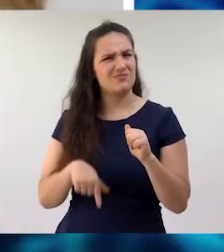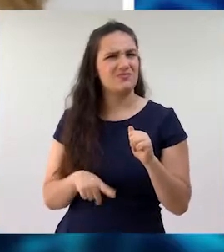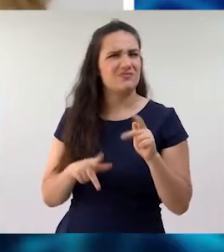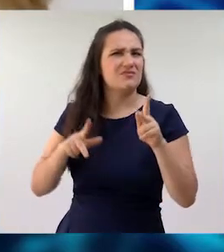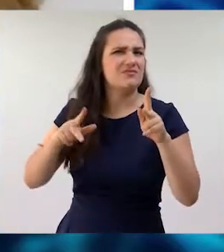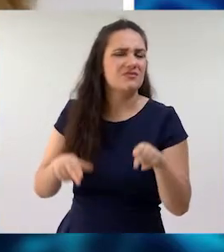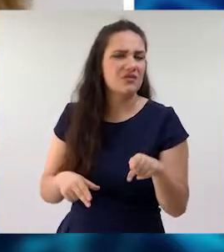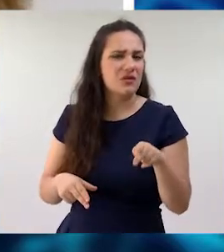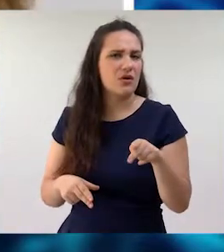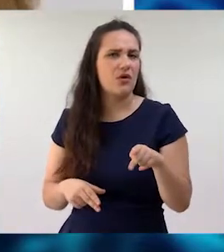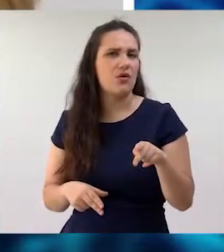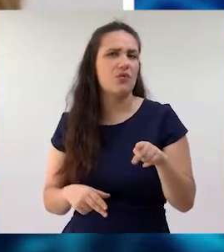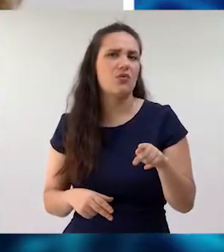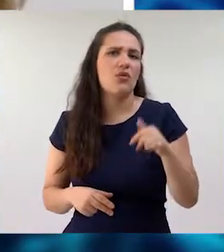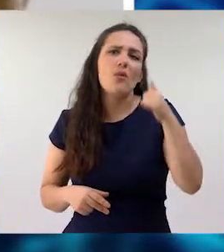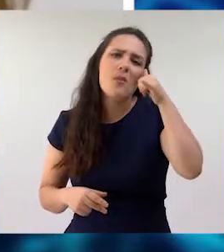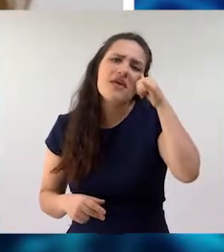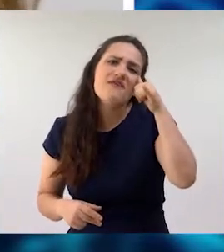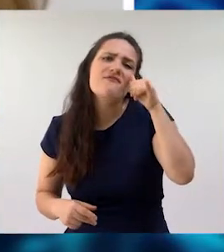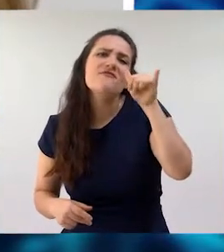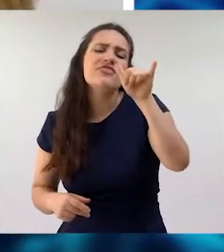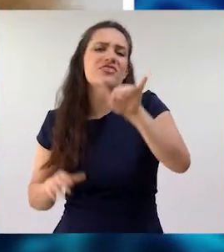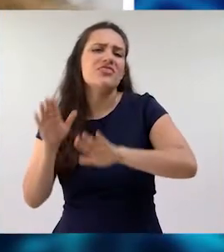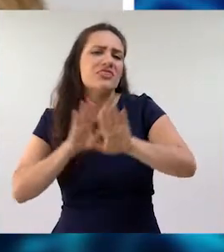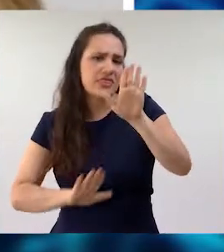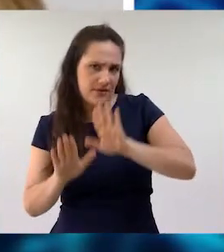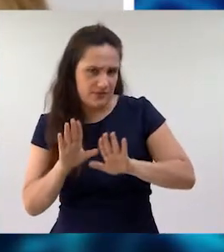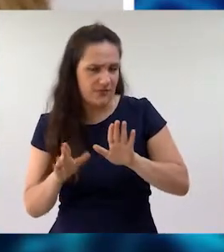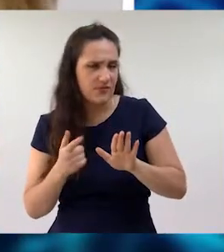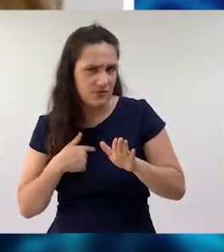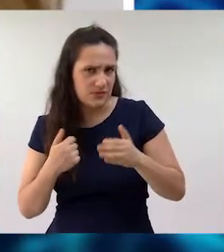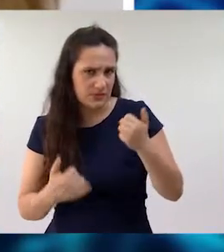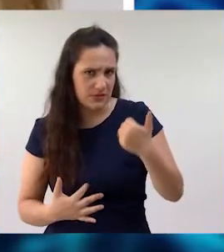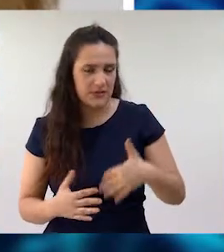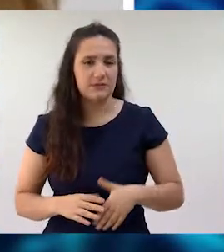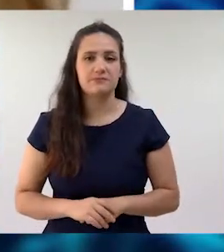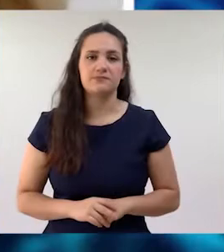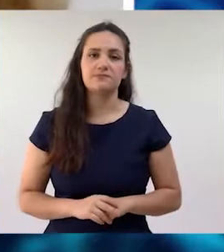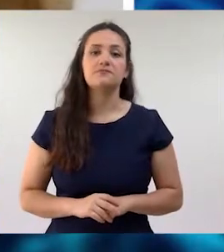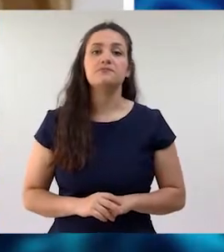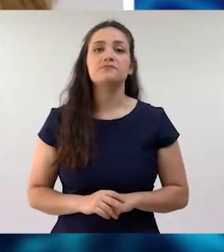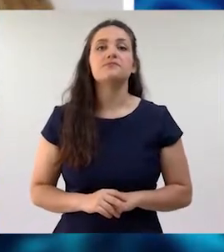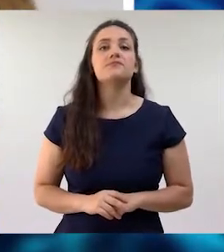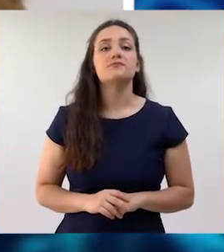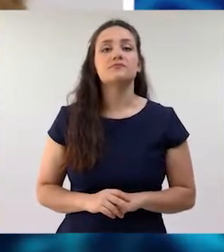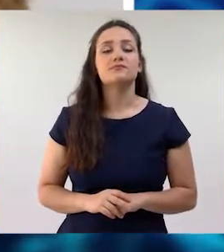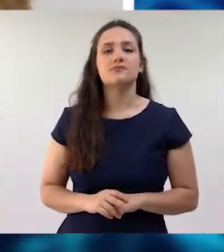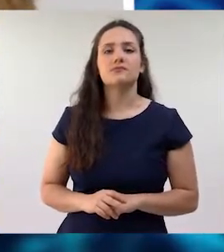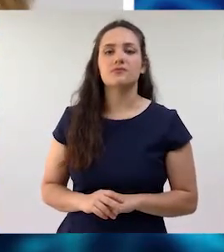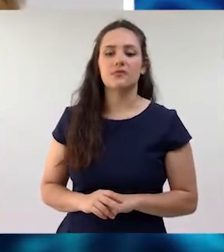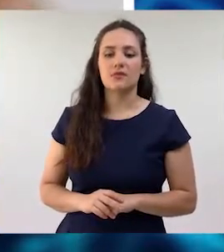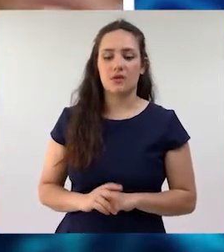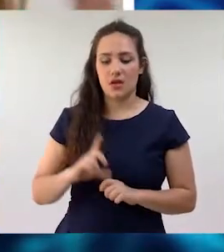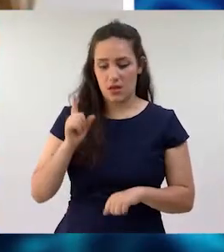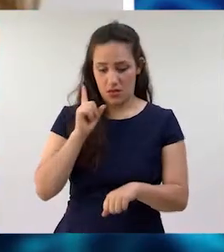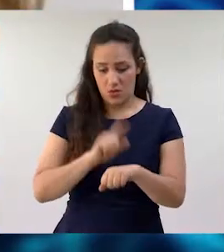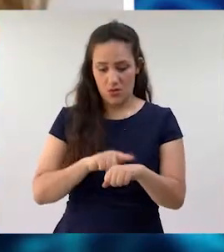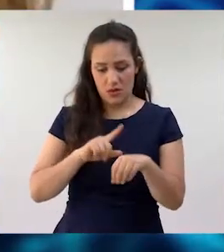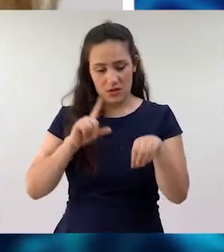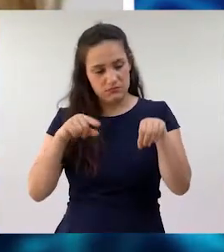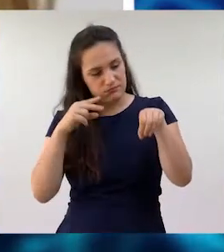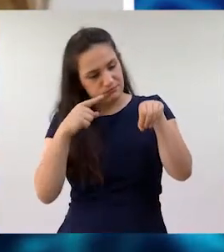mais ou menos como se fosse um preventivo, dadas as devidas proporções. Mas o que eu quero dizer com o exame ginecológico preventivo? Ele